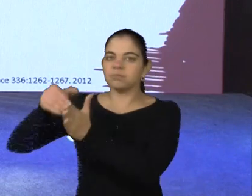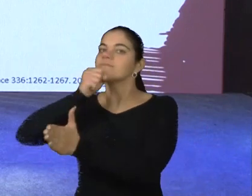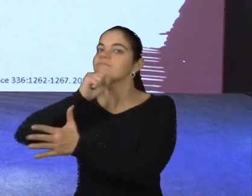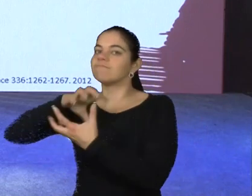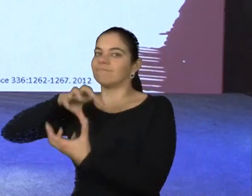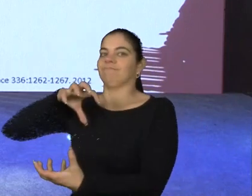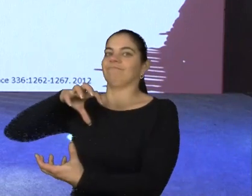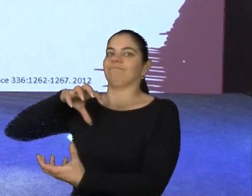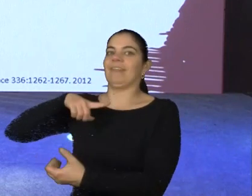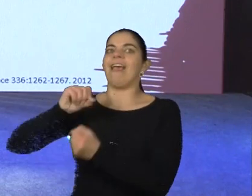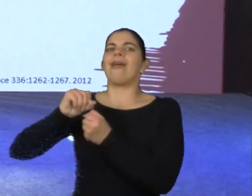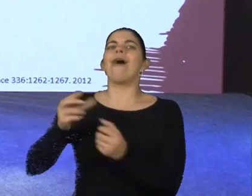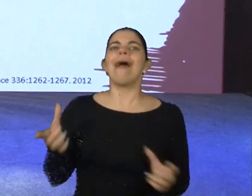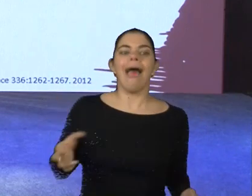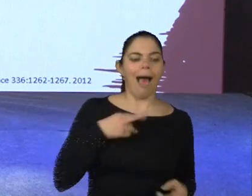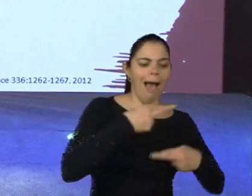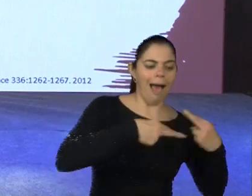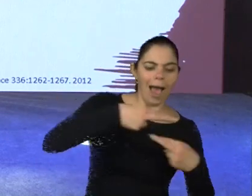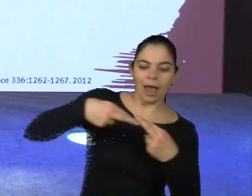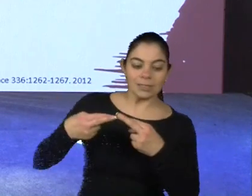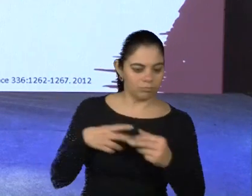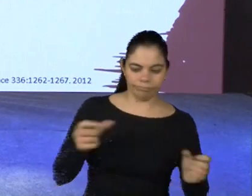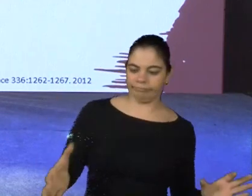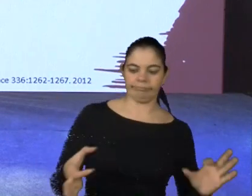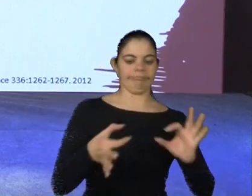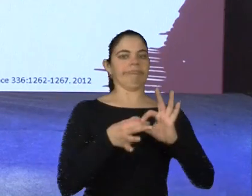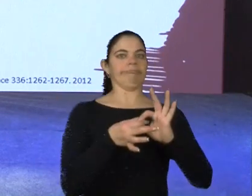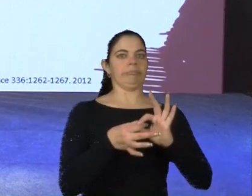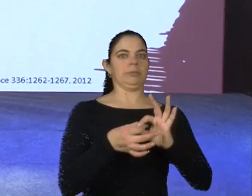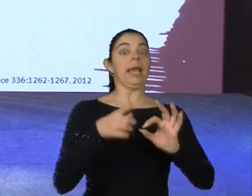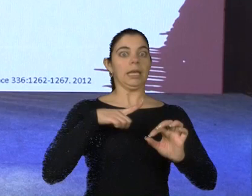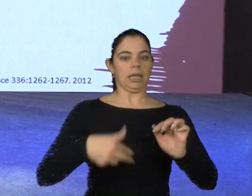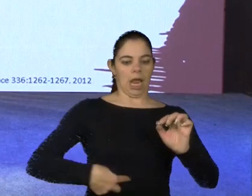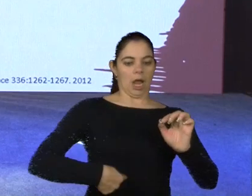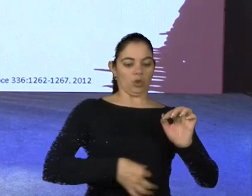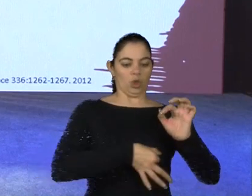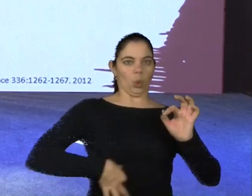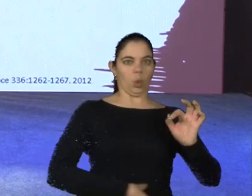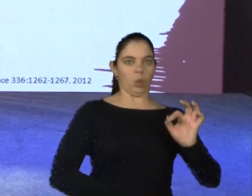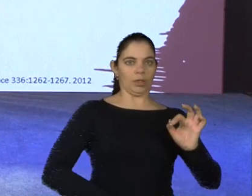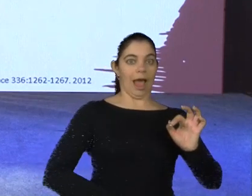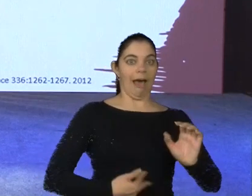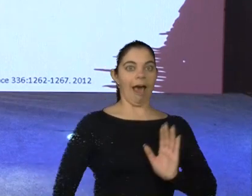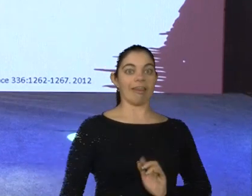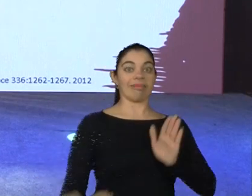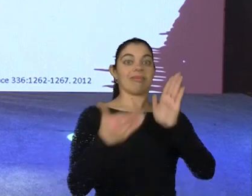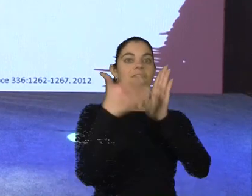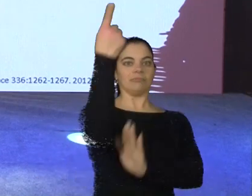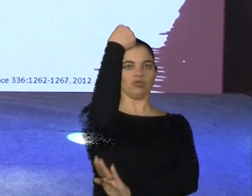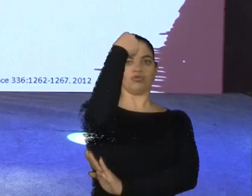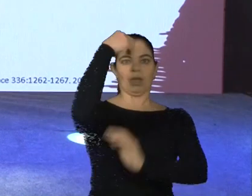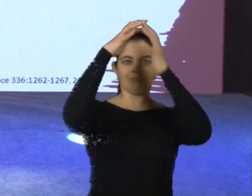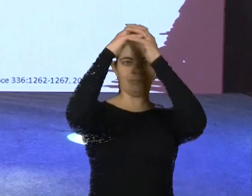bactéria por conta daquela relação do eixo do intestino e cérebro. Se eu tenho uma boa relação aqui, se eu como bem,